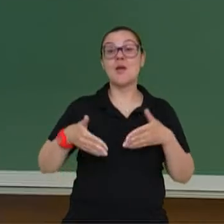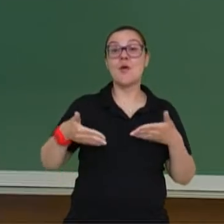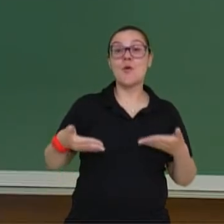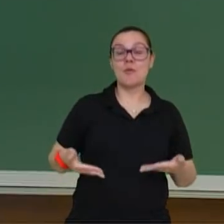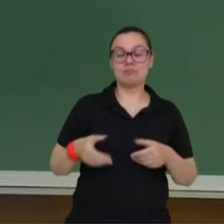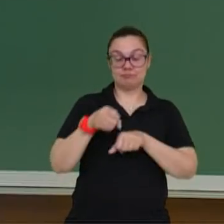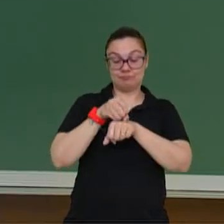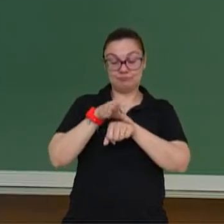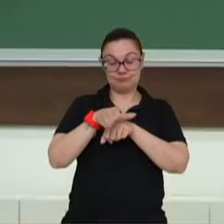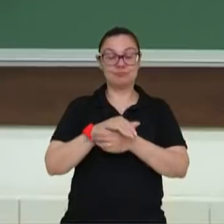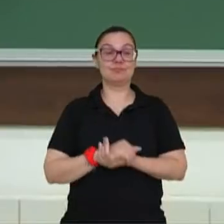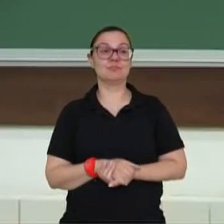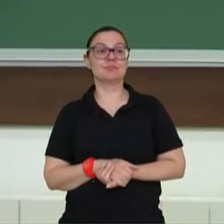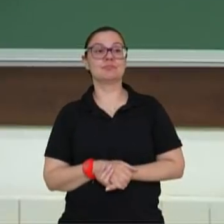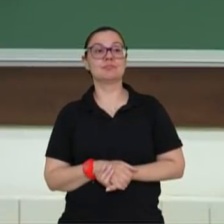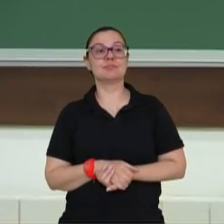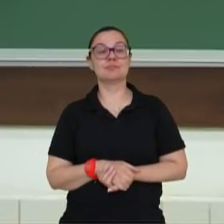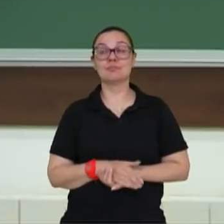para vocês?